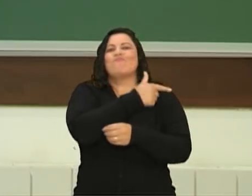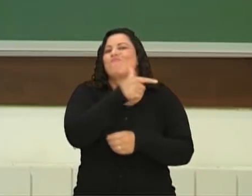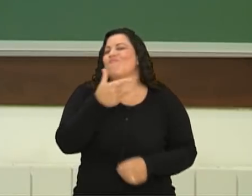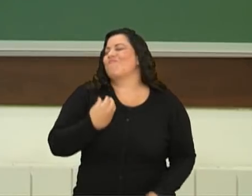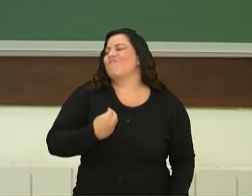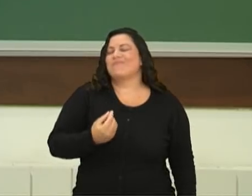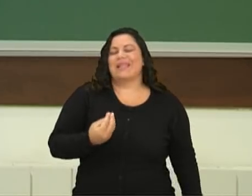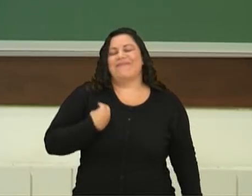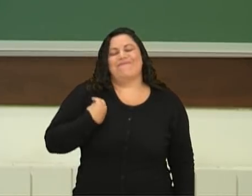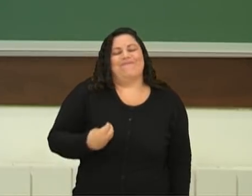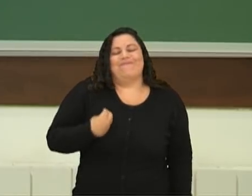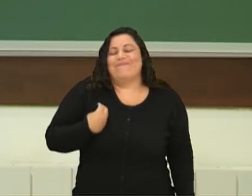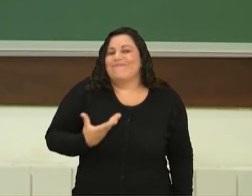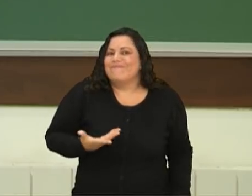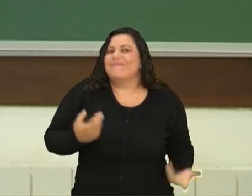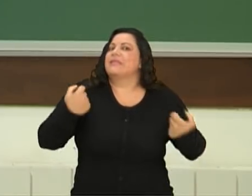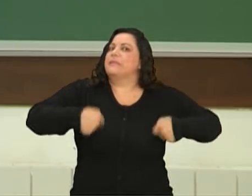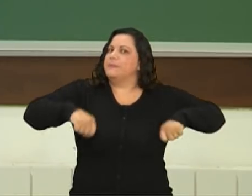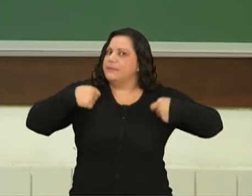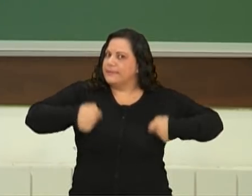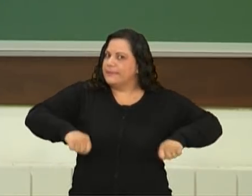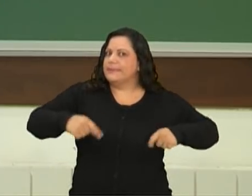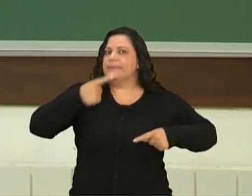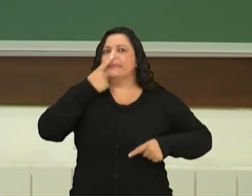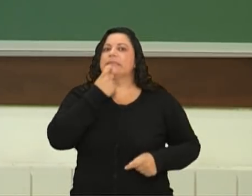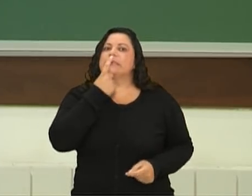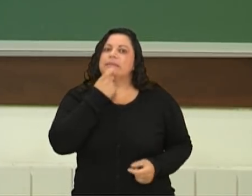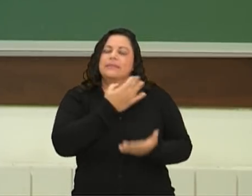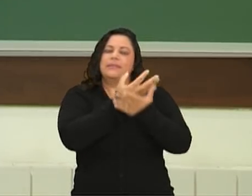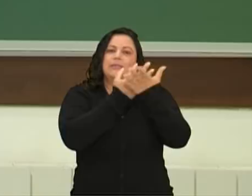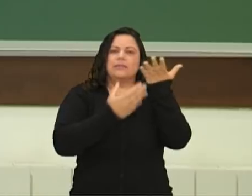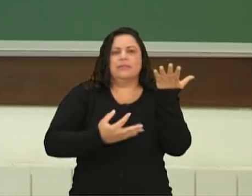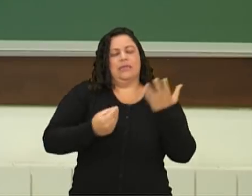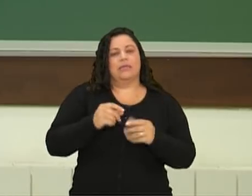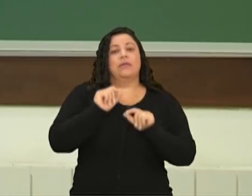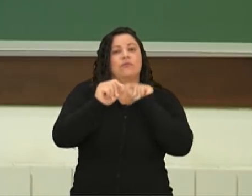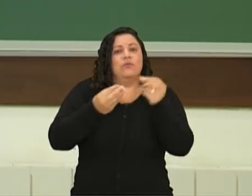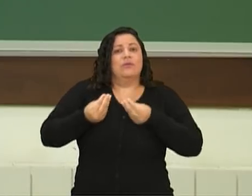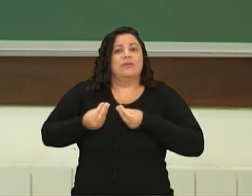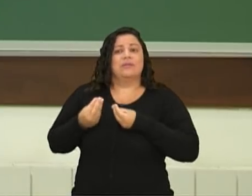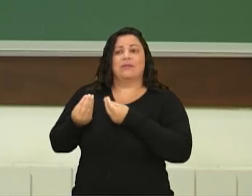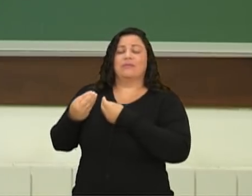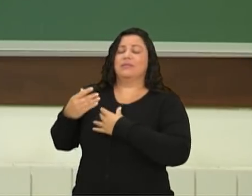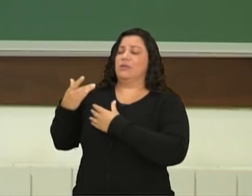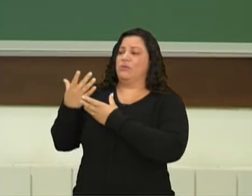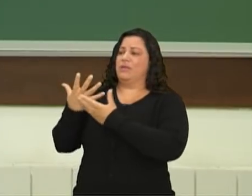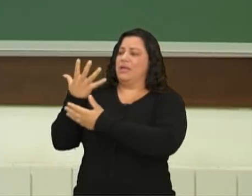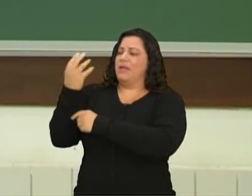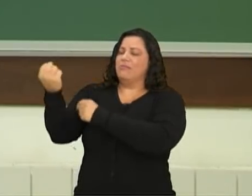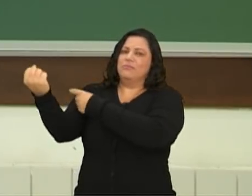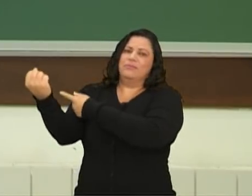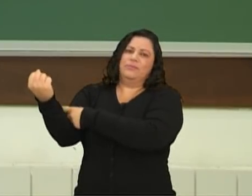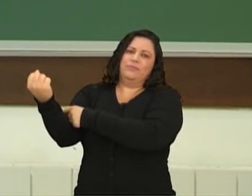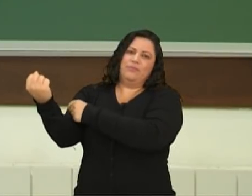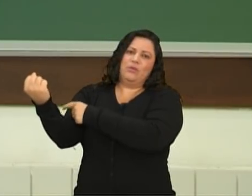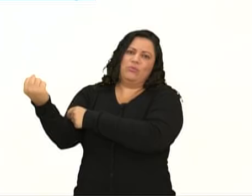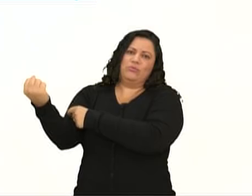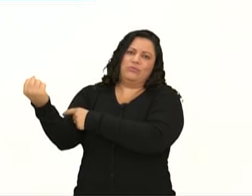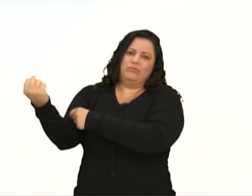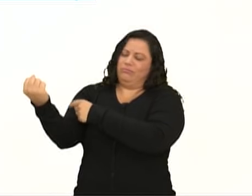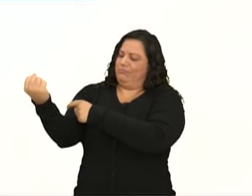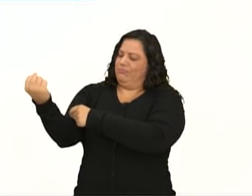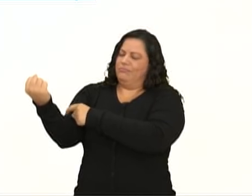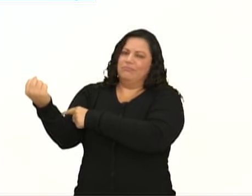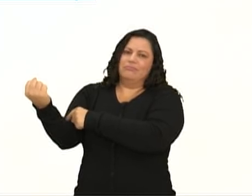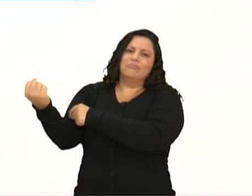vida. Então, doação de sangue é algo fundamental, é algo super importante. E olha só, doar sangue